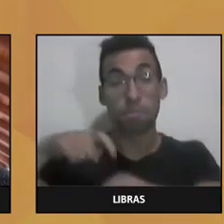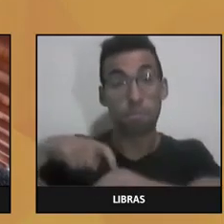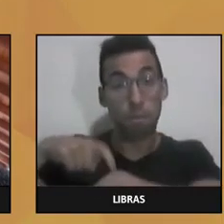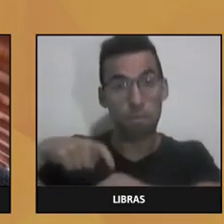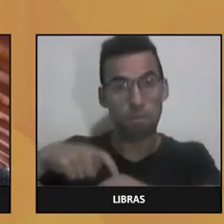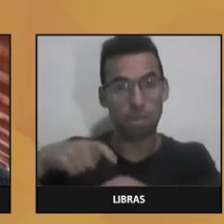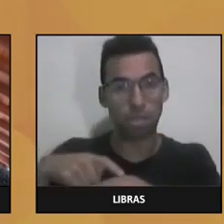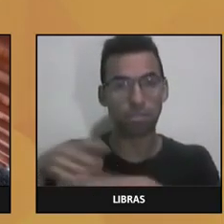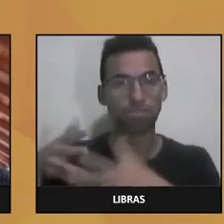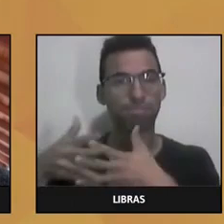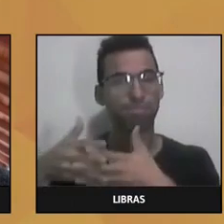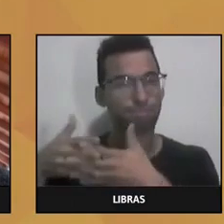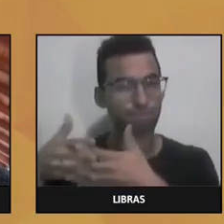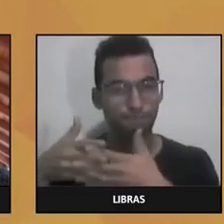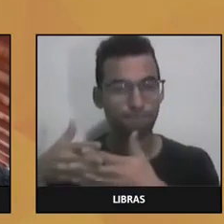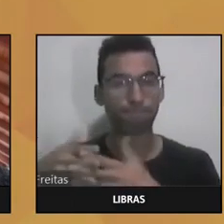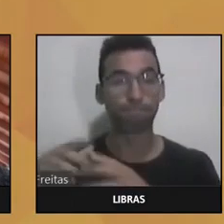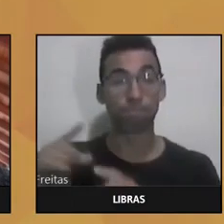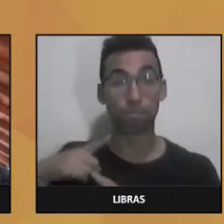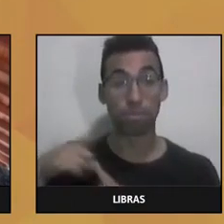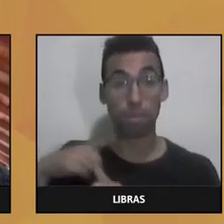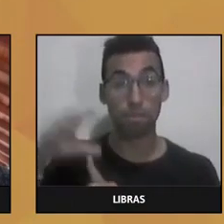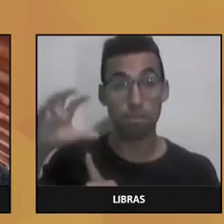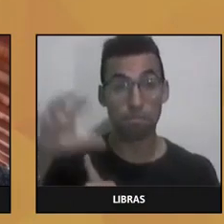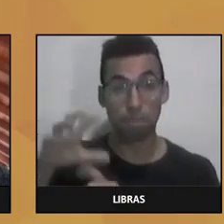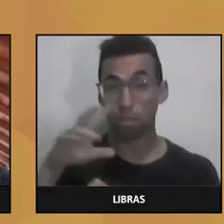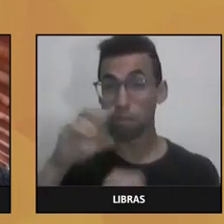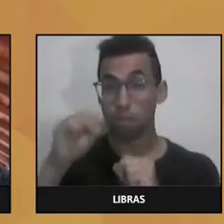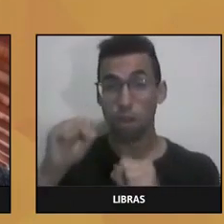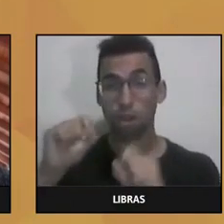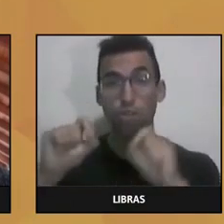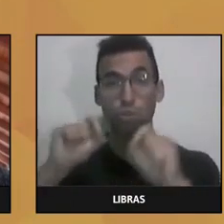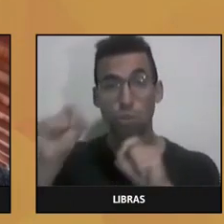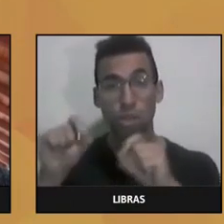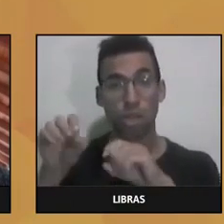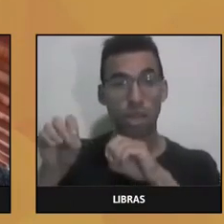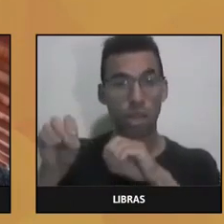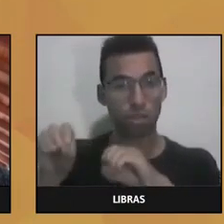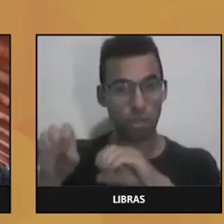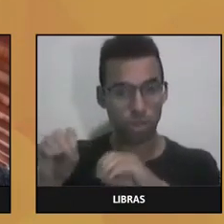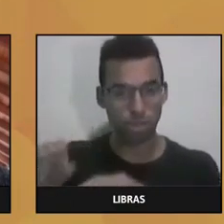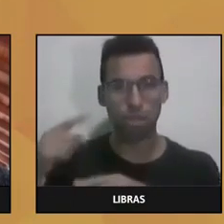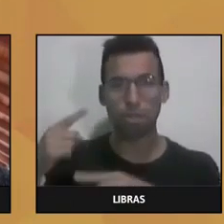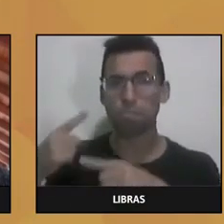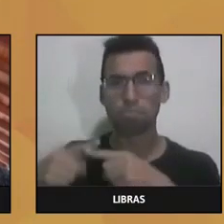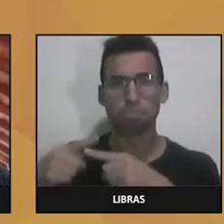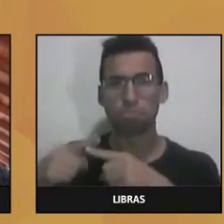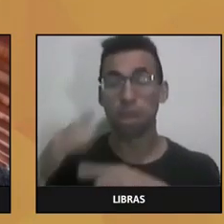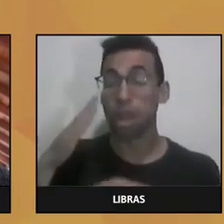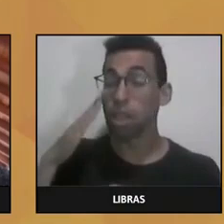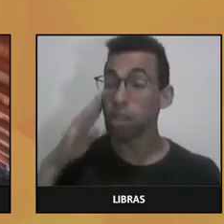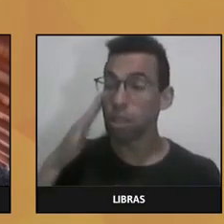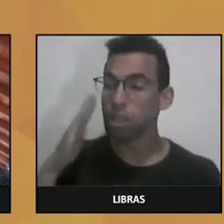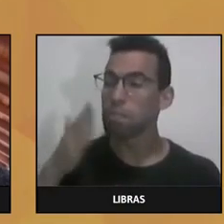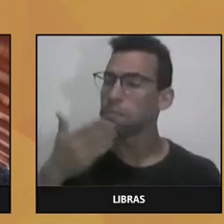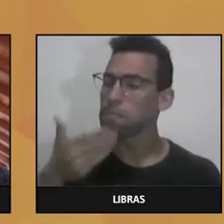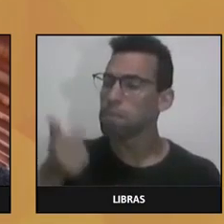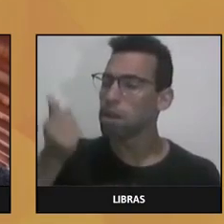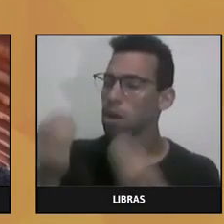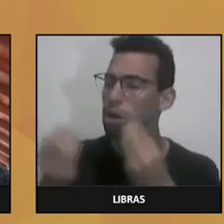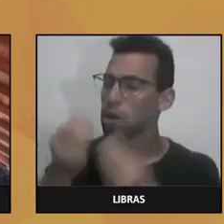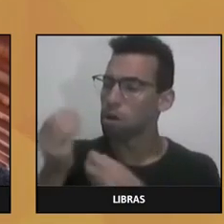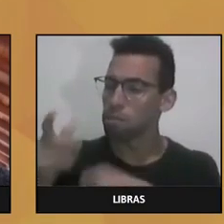passando, né, e com impactos enormes para a educação, para entender e um pouco mais fundo o que a gente pode fazer como